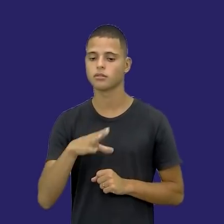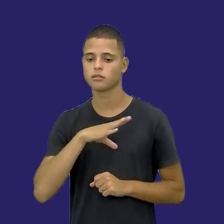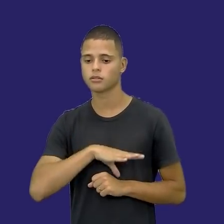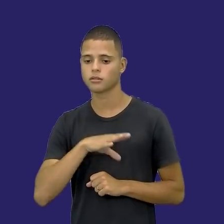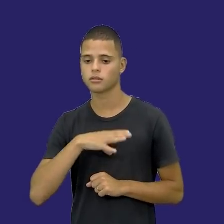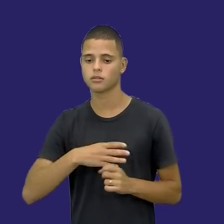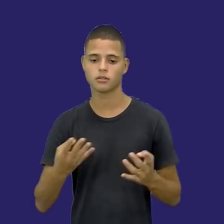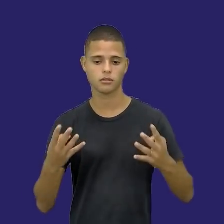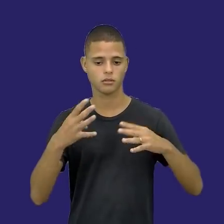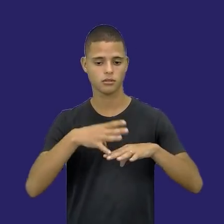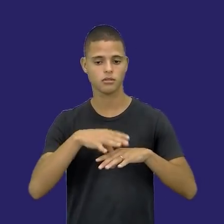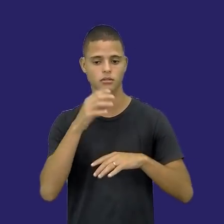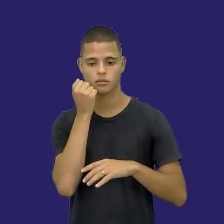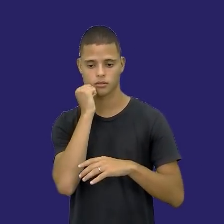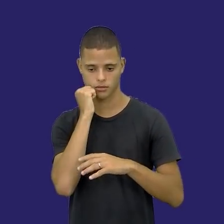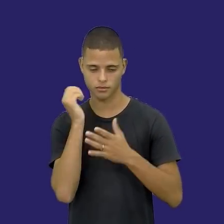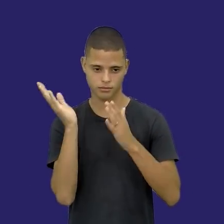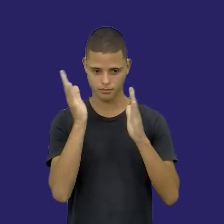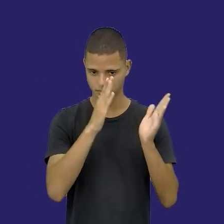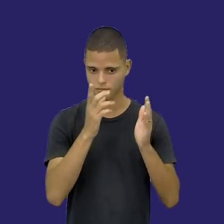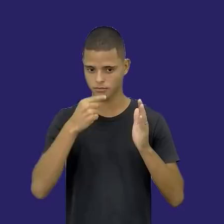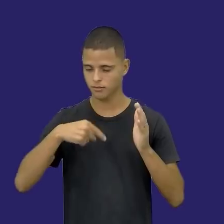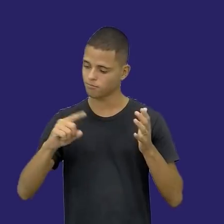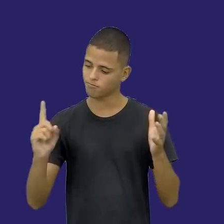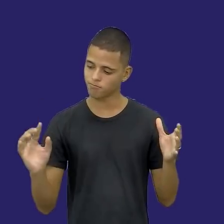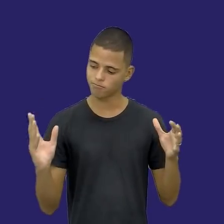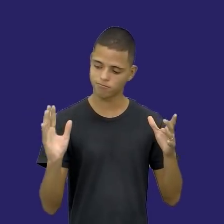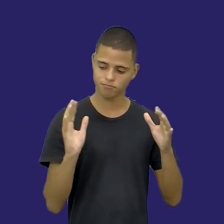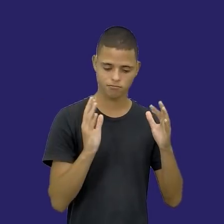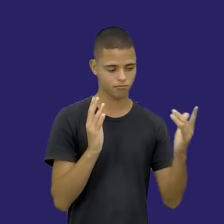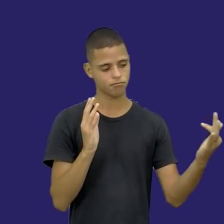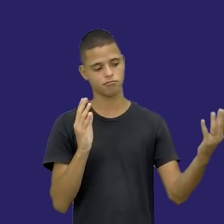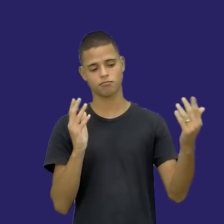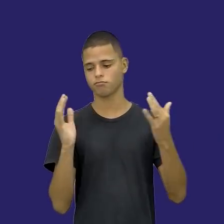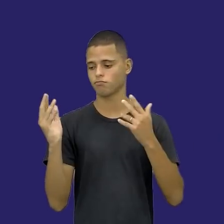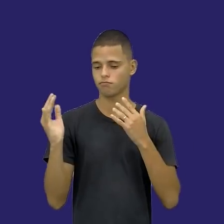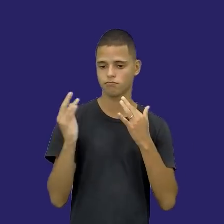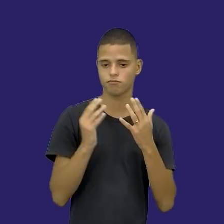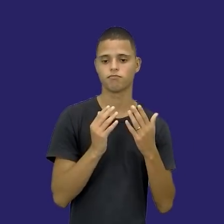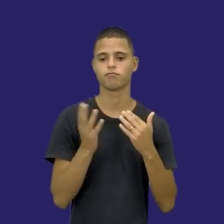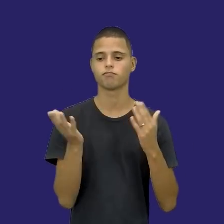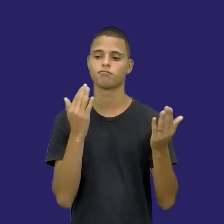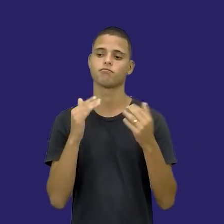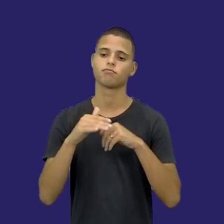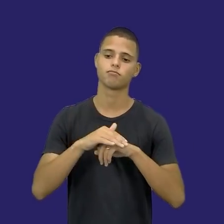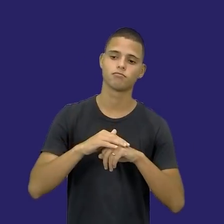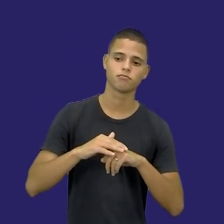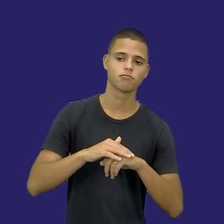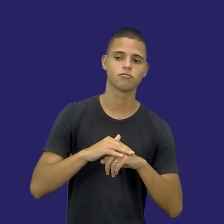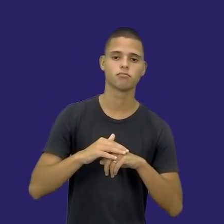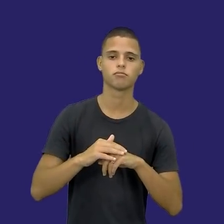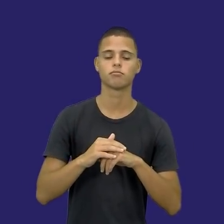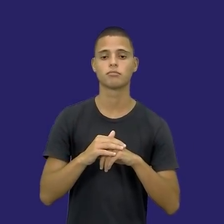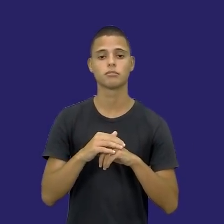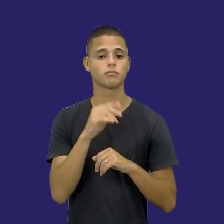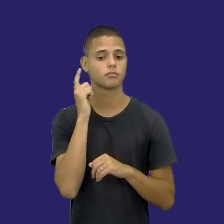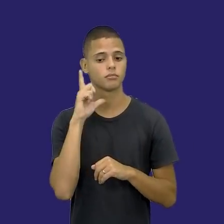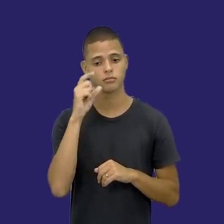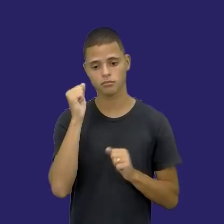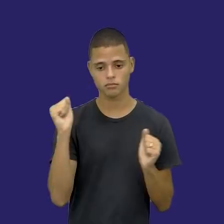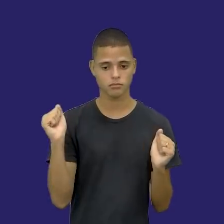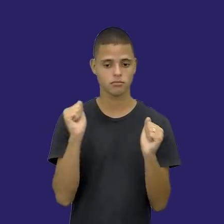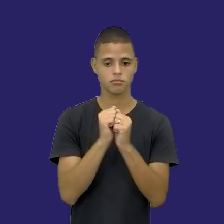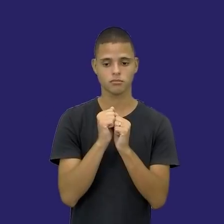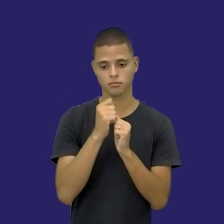natureza, nos reunimos nesse período de elaboração da pauta para que nós pudéssemos juntos pensar. Então, nós também